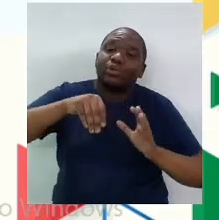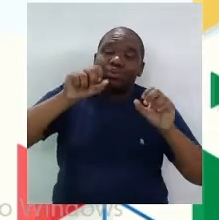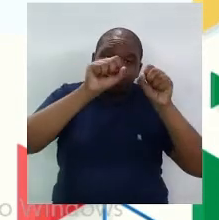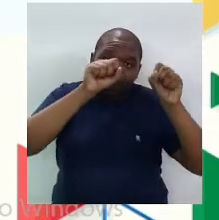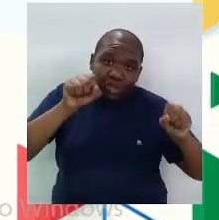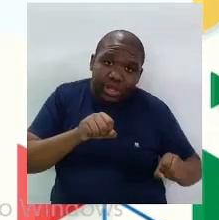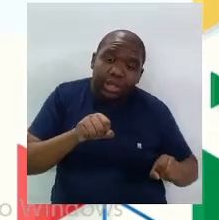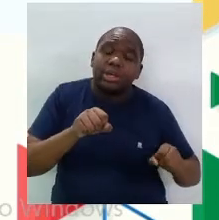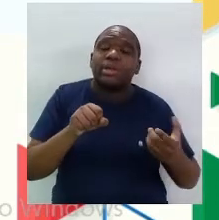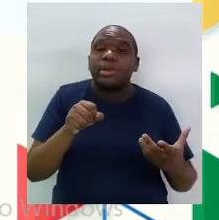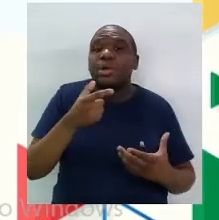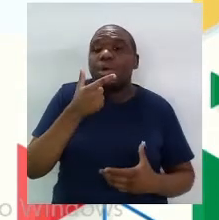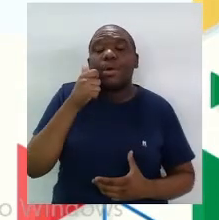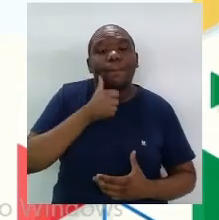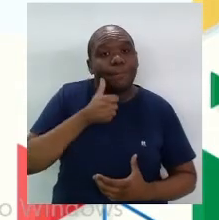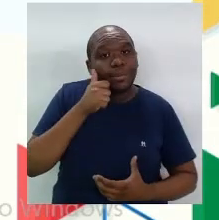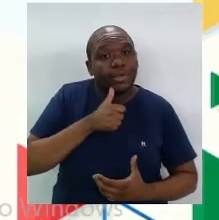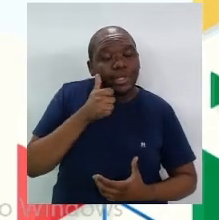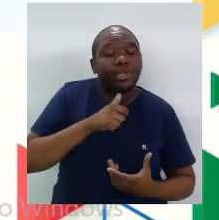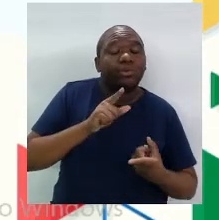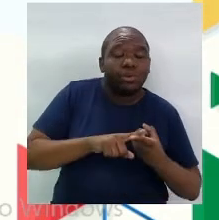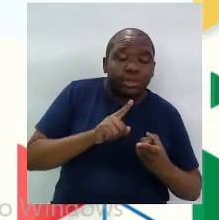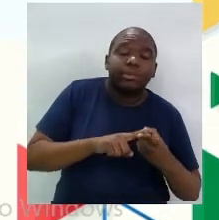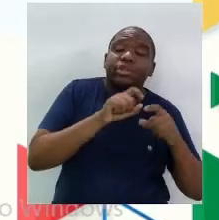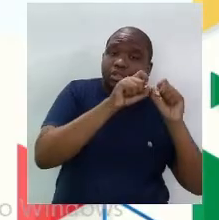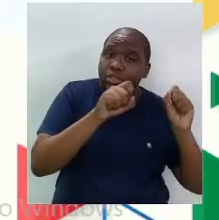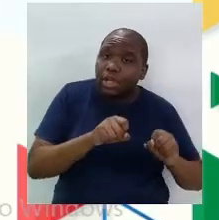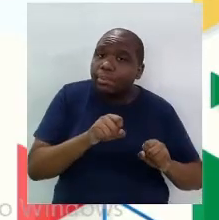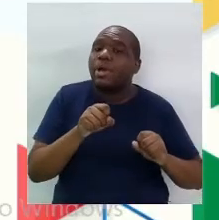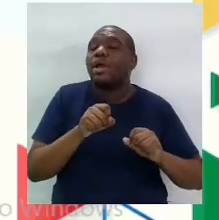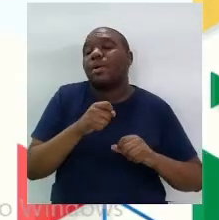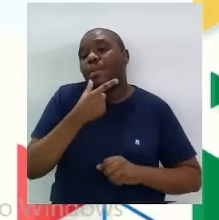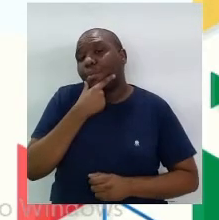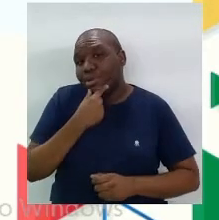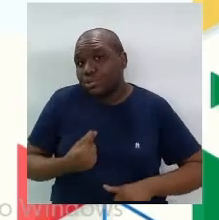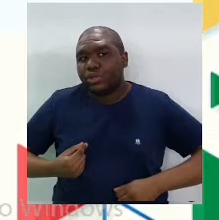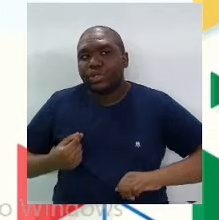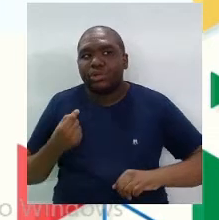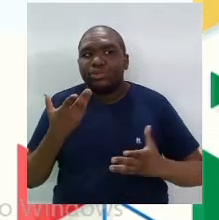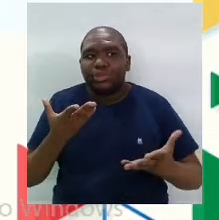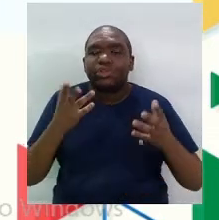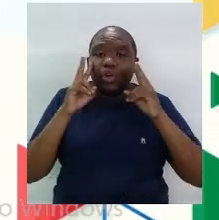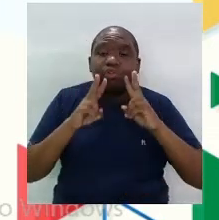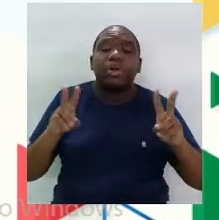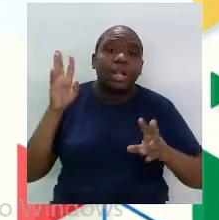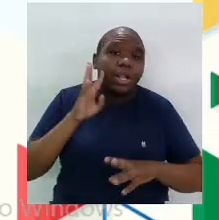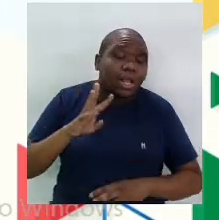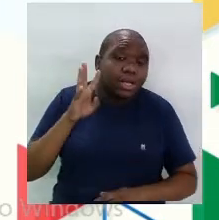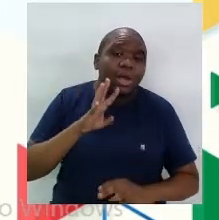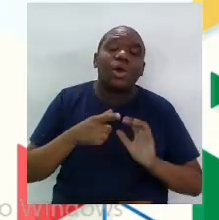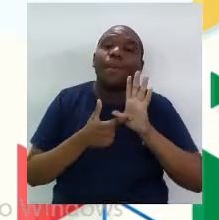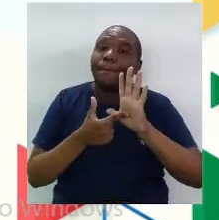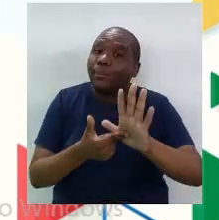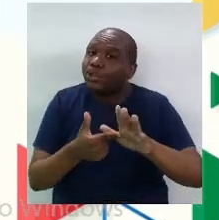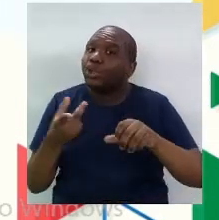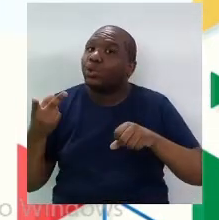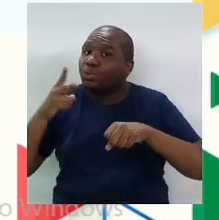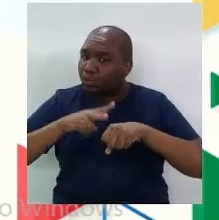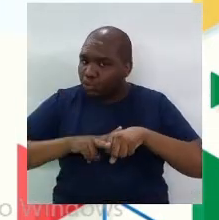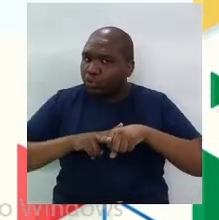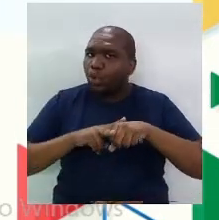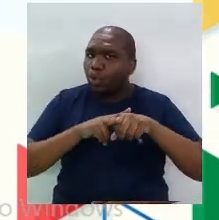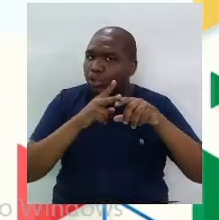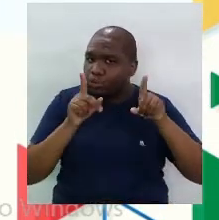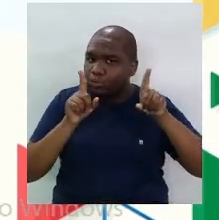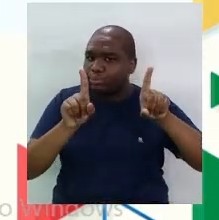sobre o sistema reprodutor feminino e masculino. Essa imagem é bem legal, porque ela